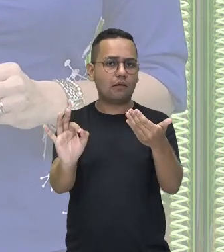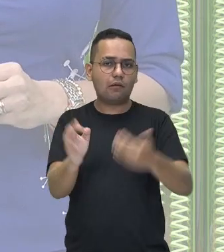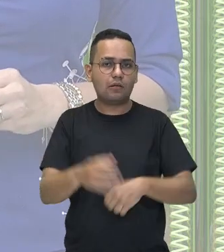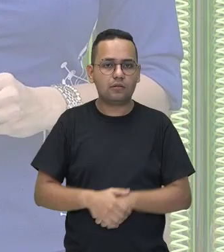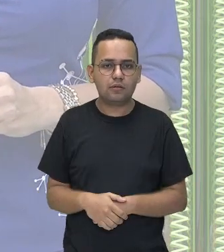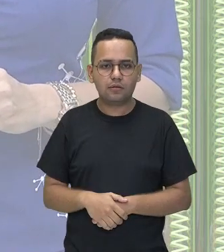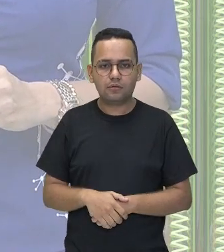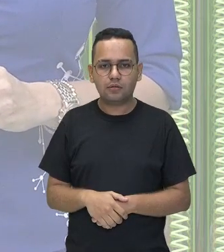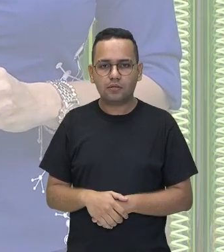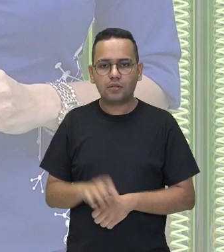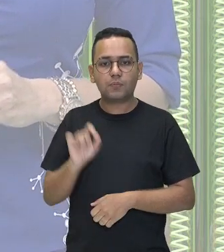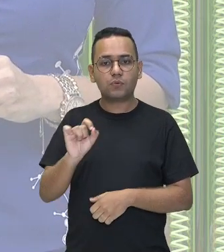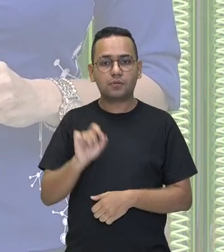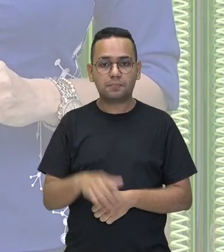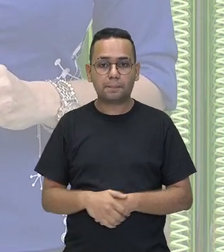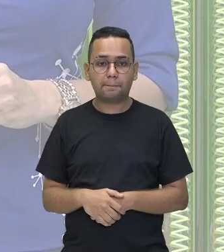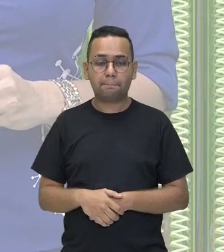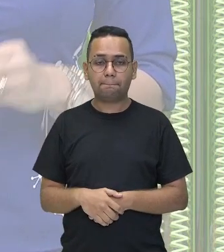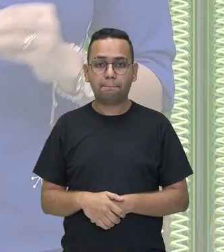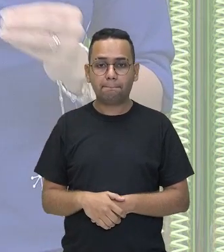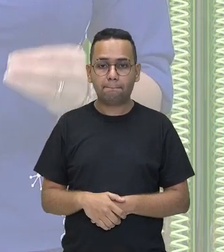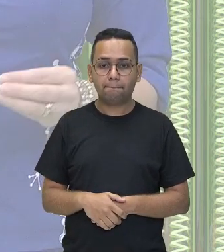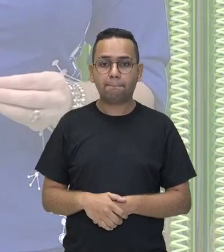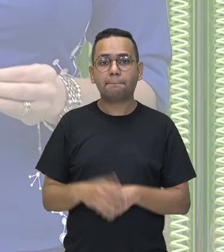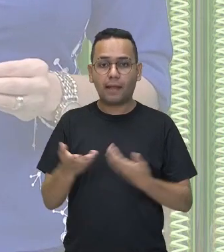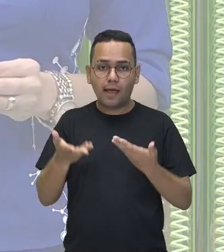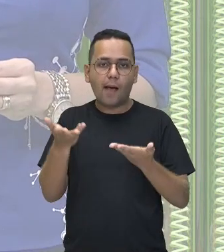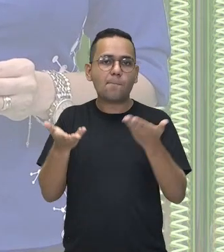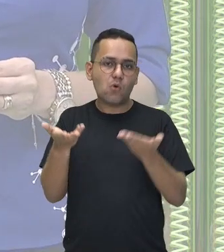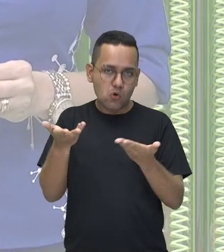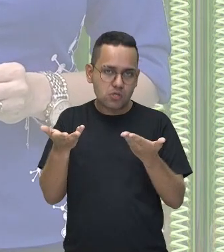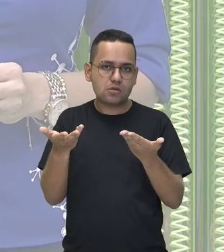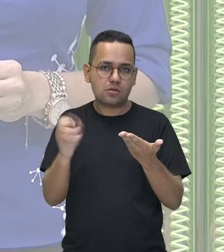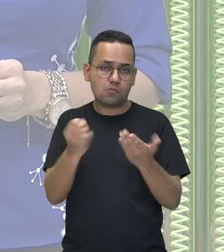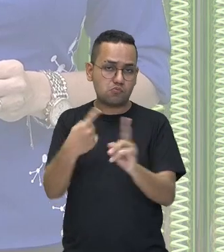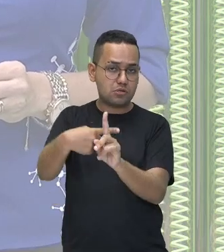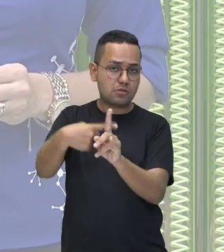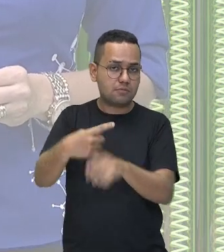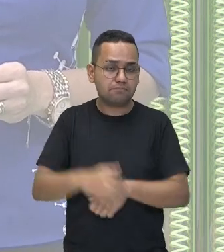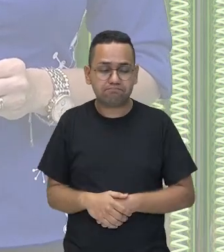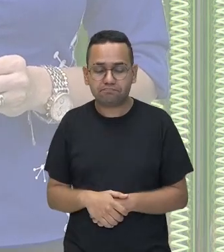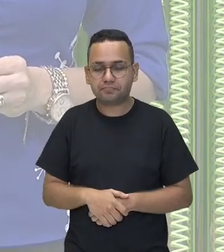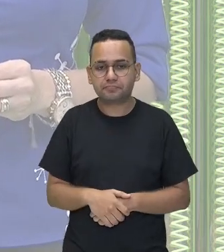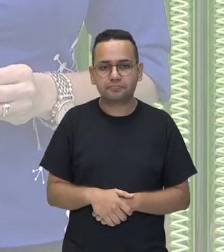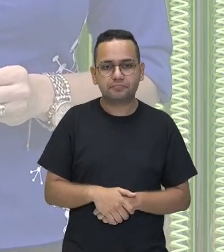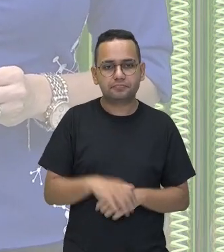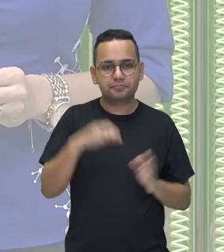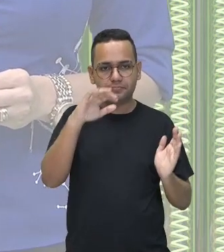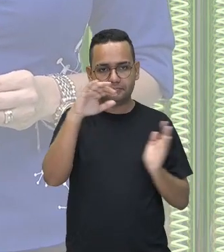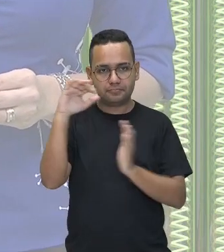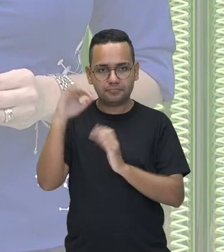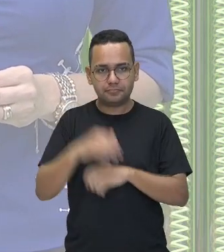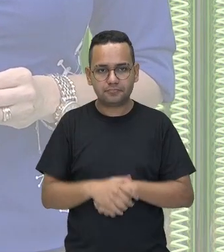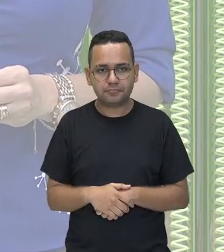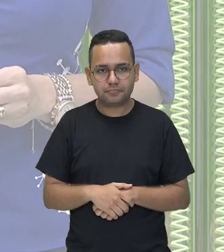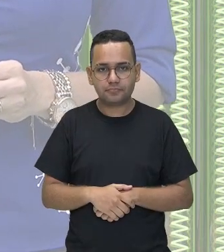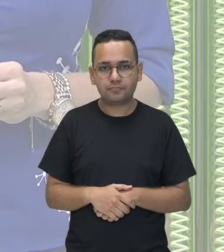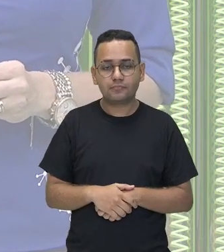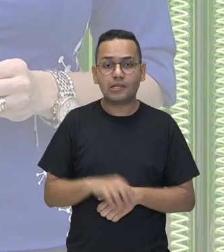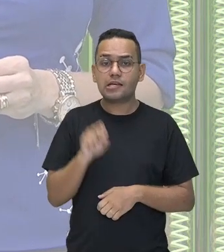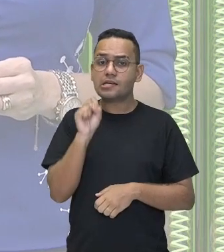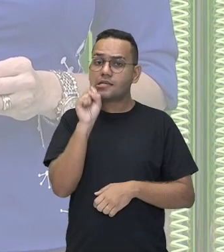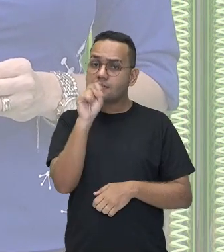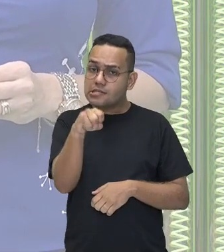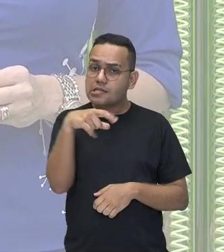ocorre, nós temos relações do tipo harmônica ou positiva. O contrário, quando há